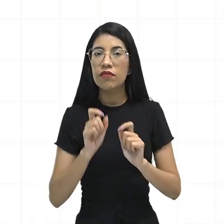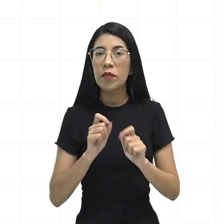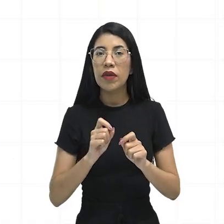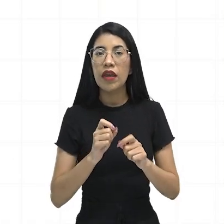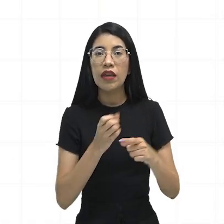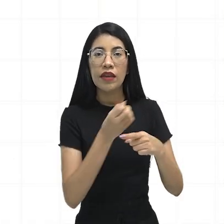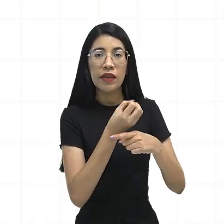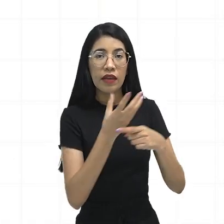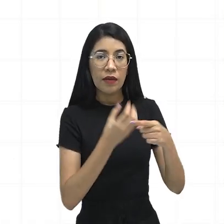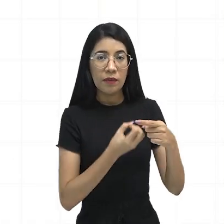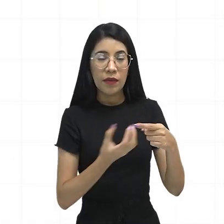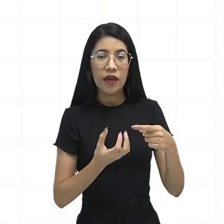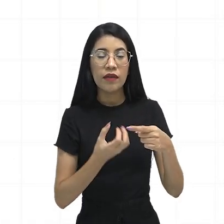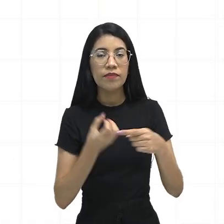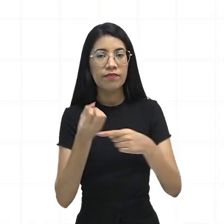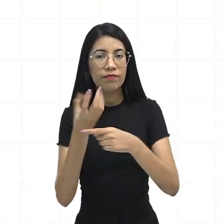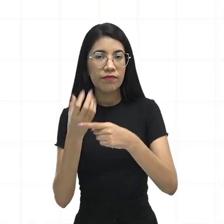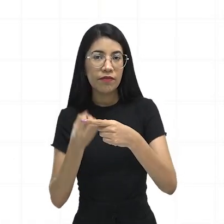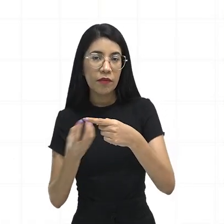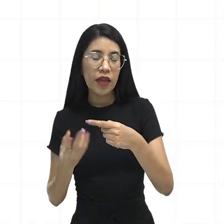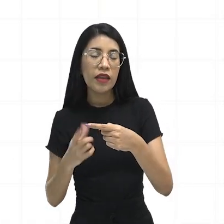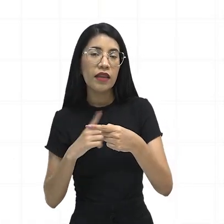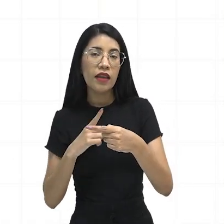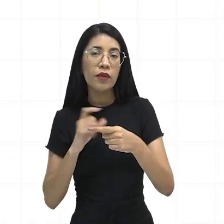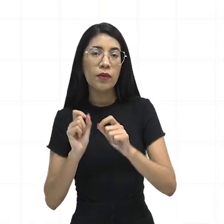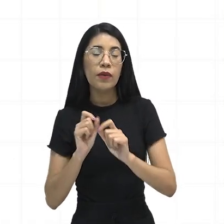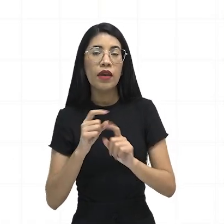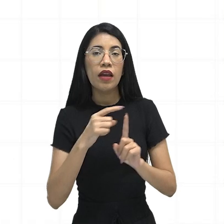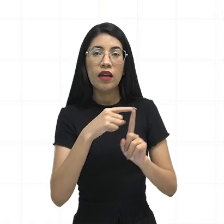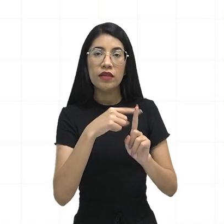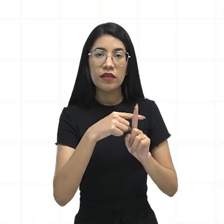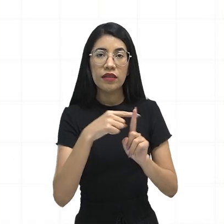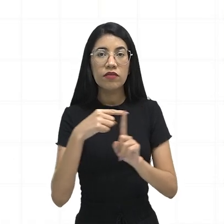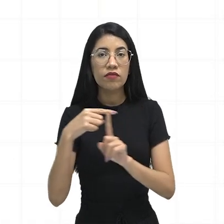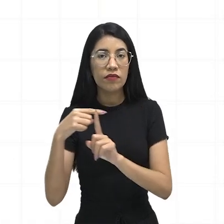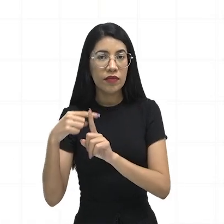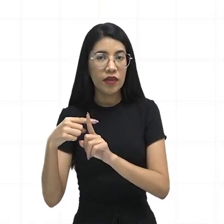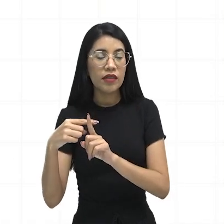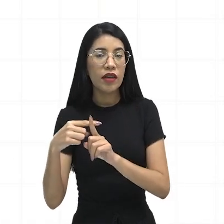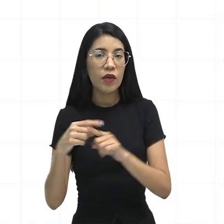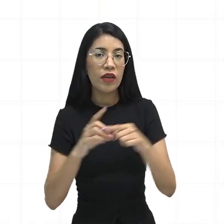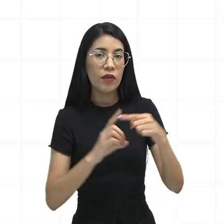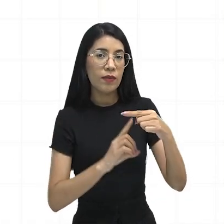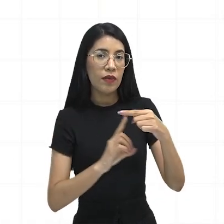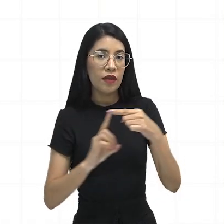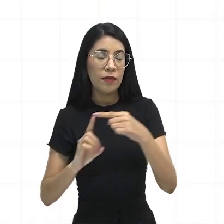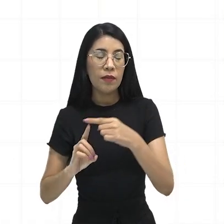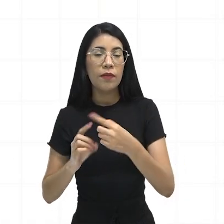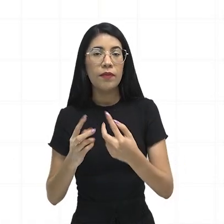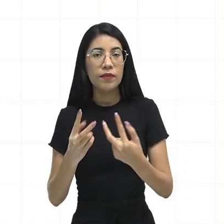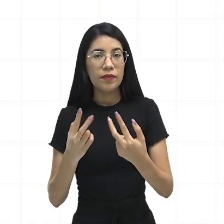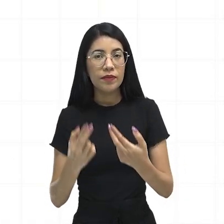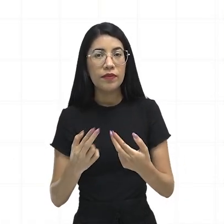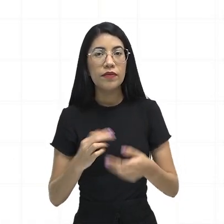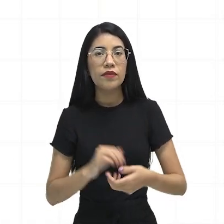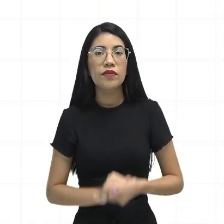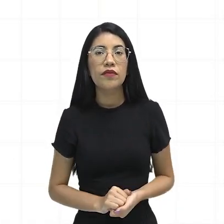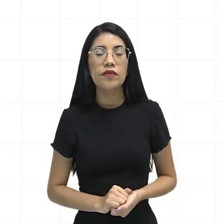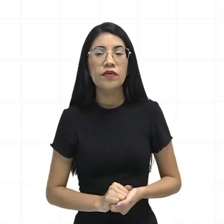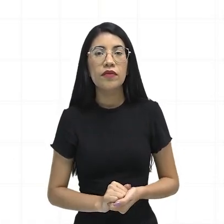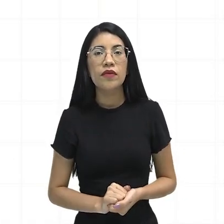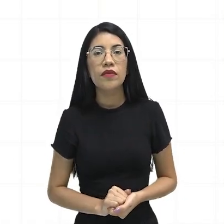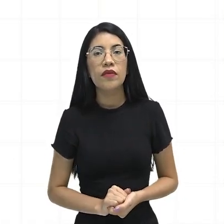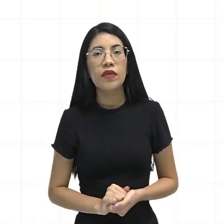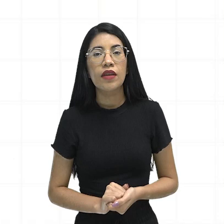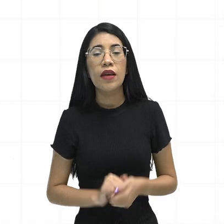nessas duas operações a gente tem adição de duas frações com denominadores iguais. O que